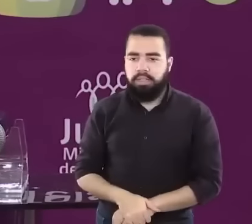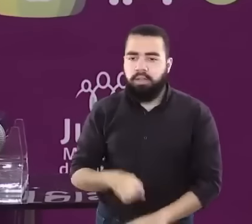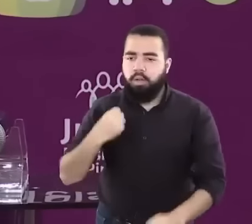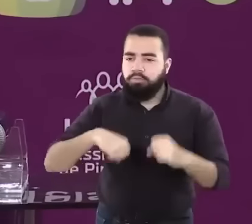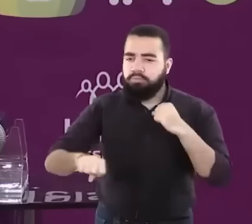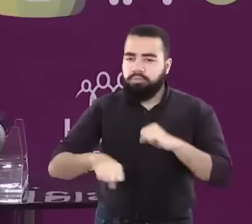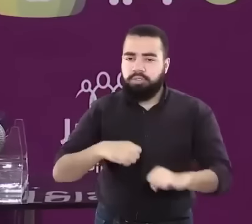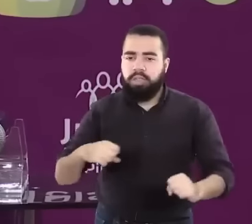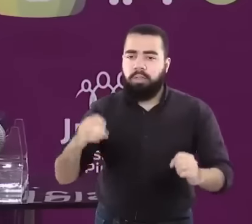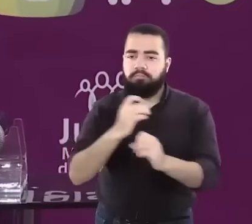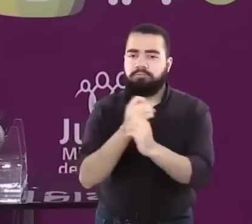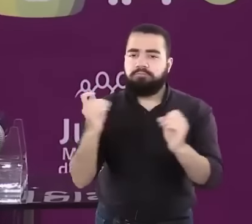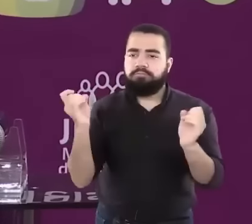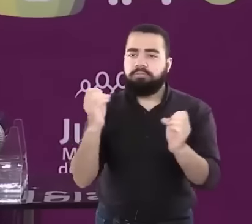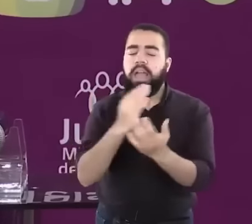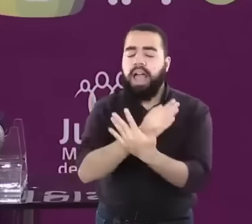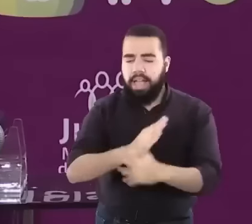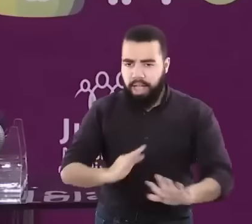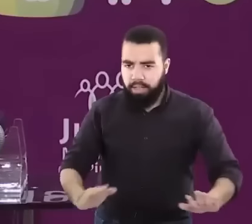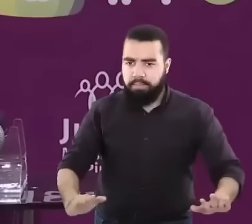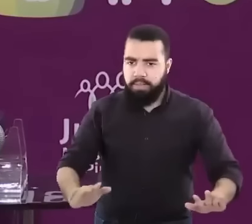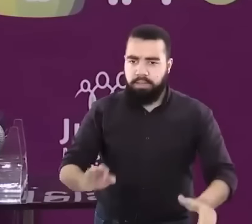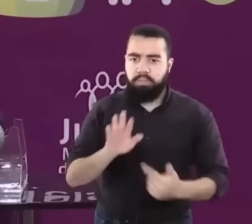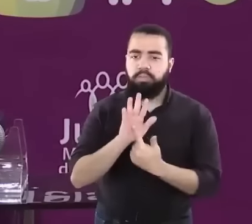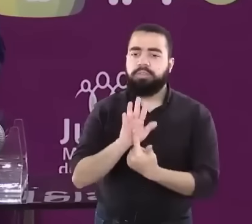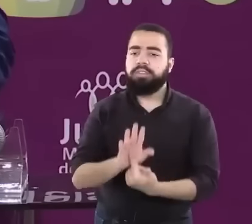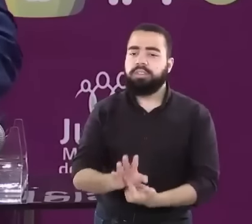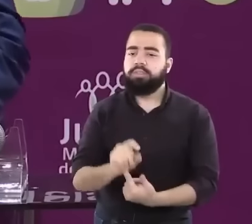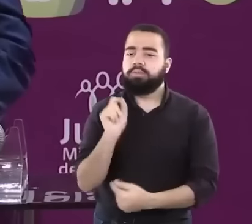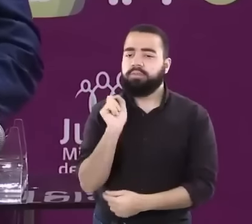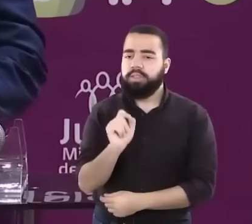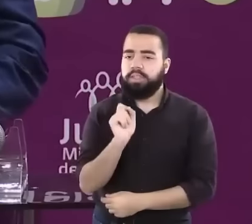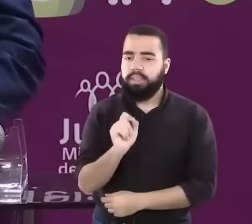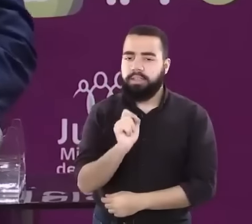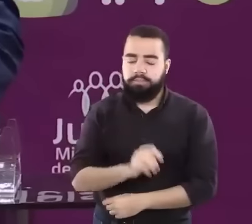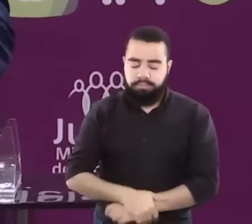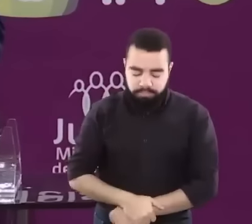justamente dizendo eu